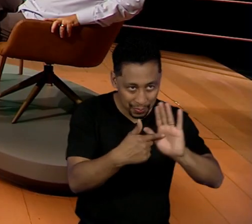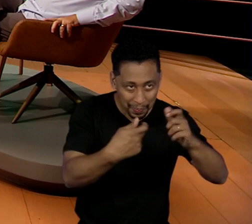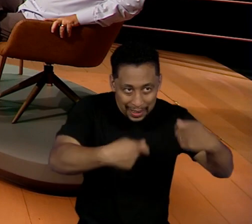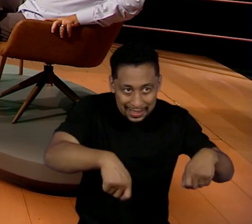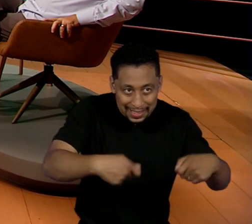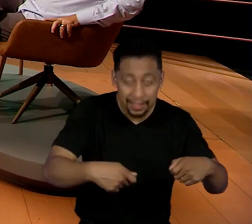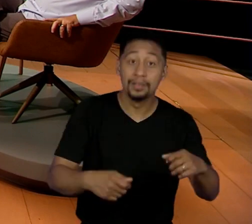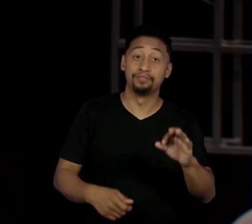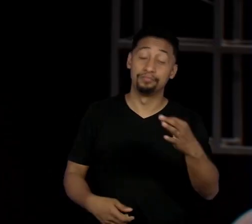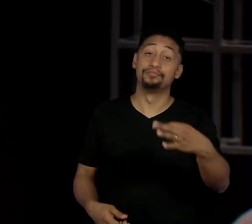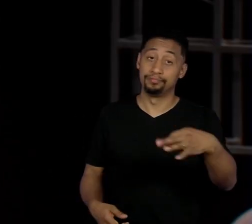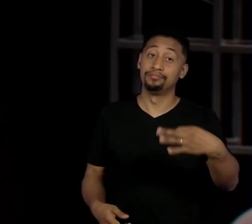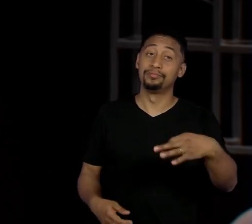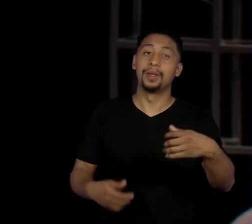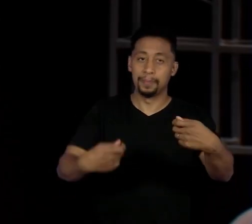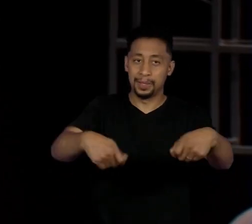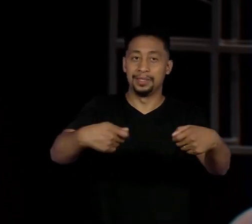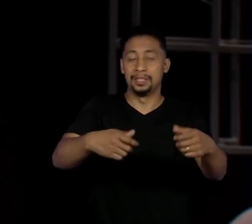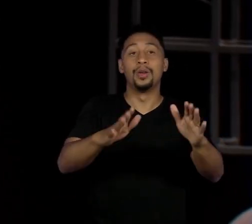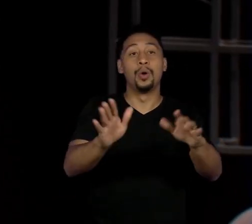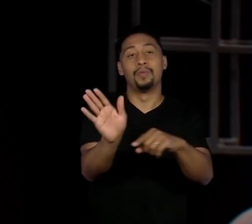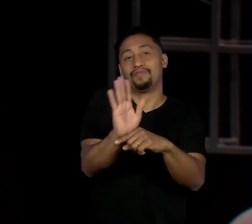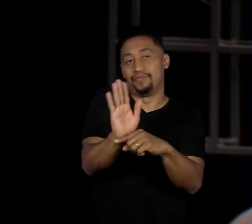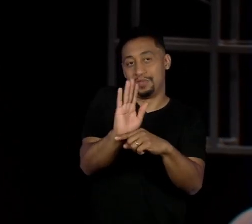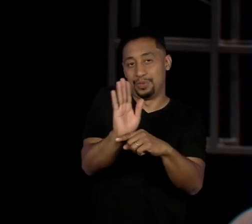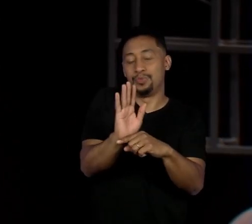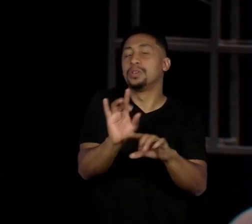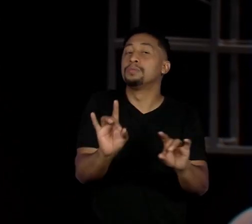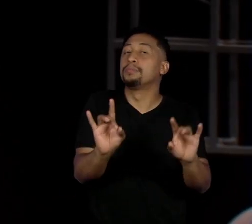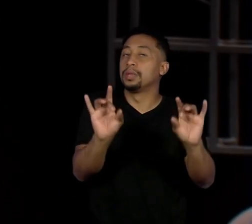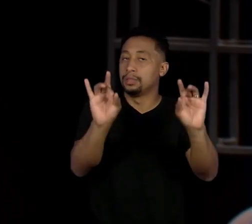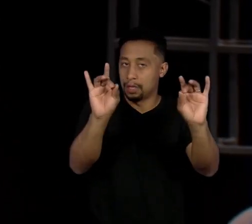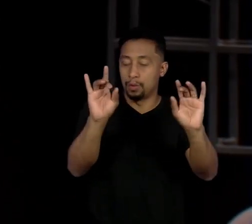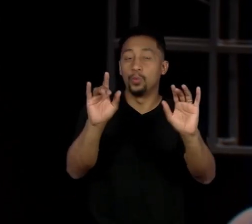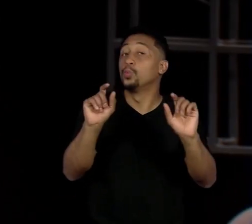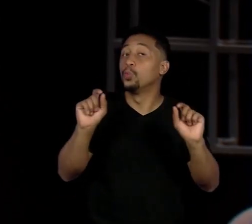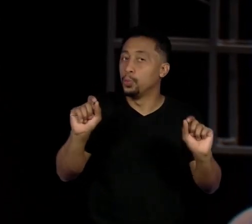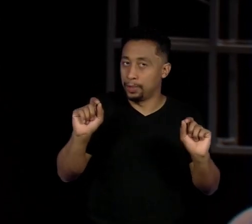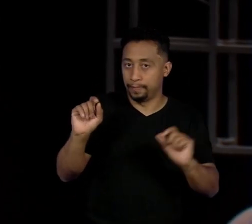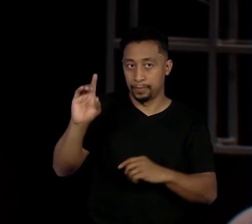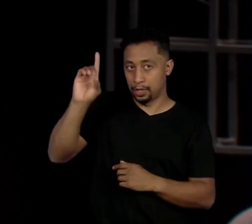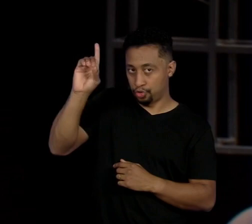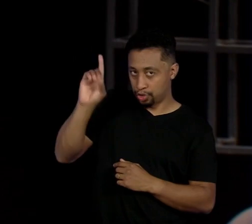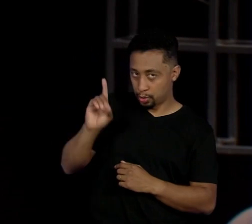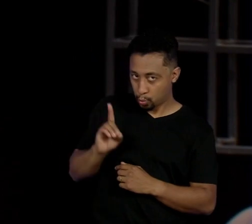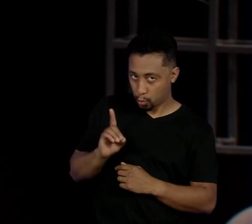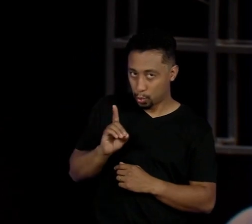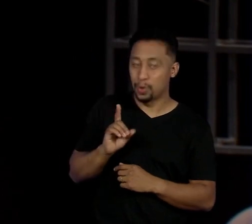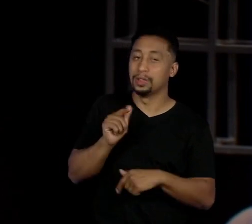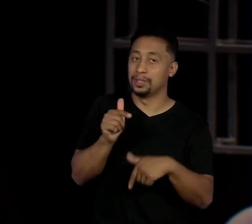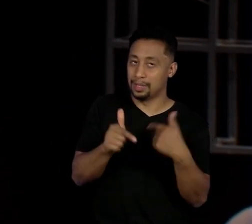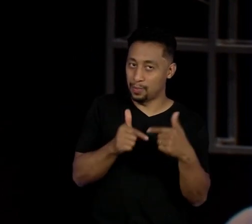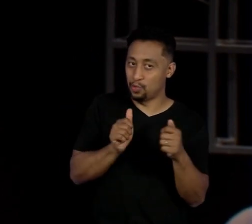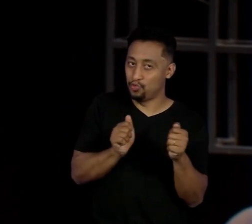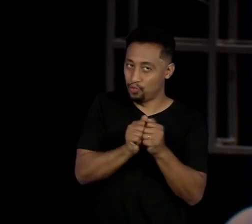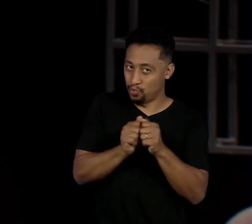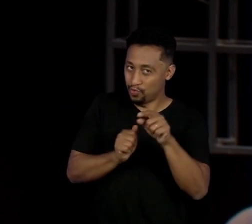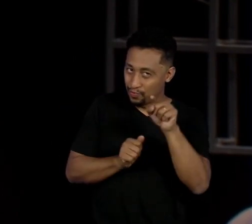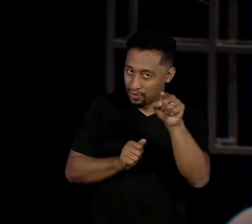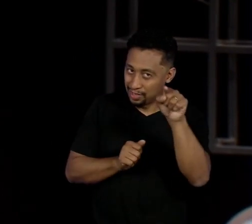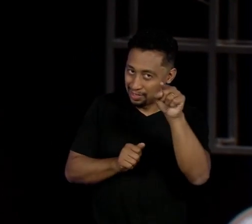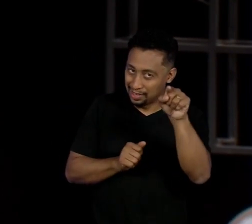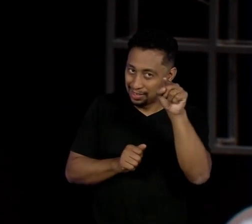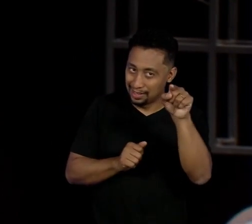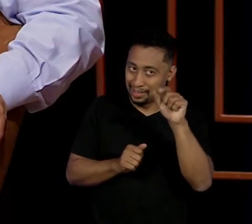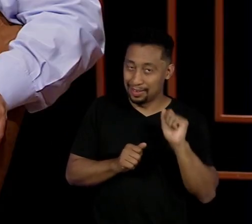gente tem um quadro sobre um diretor de teatro que você encontrou lá na Cal, que te dirigiu aí nos seus primeiros trabalhos. E que